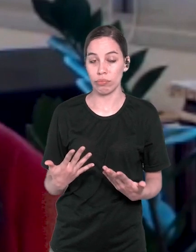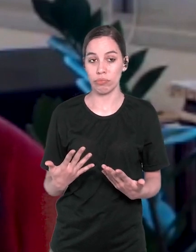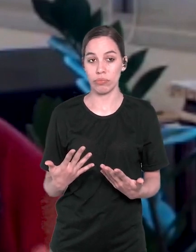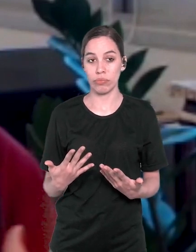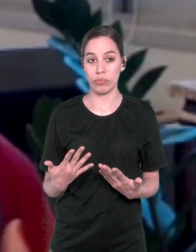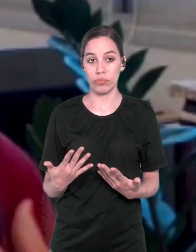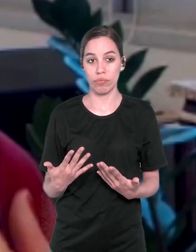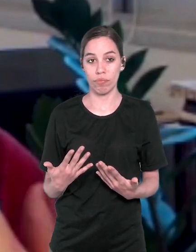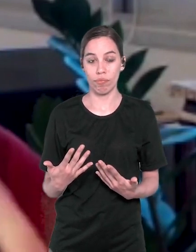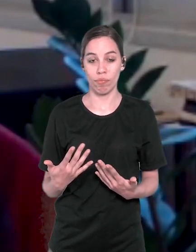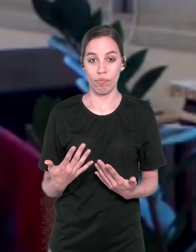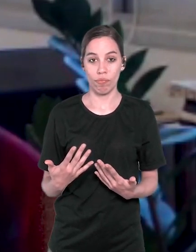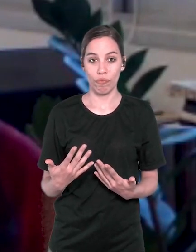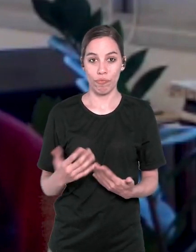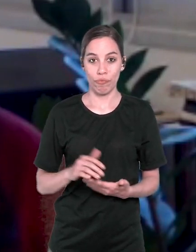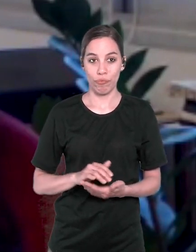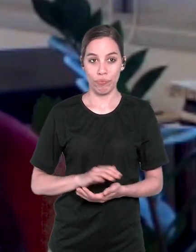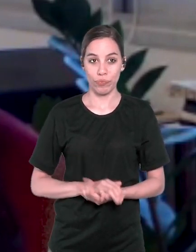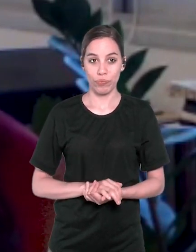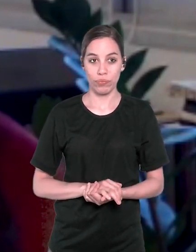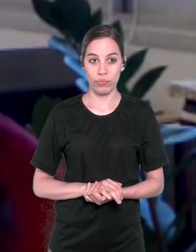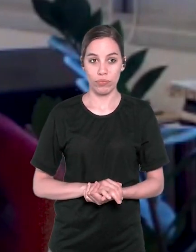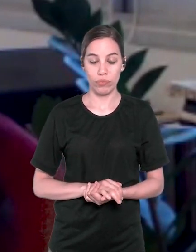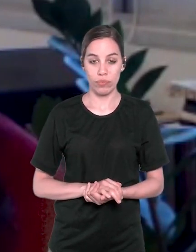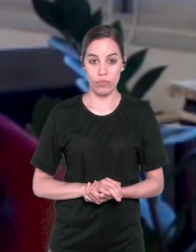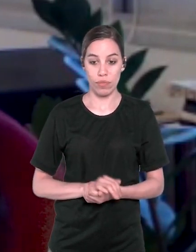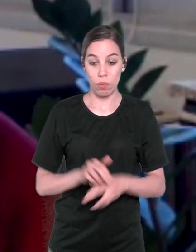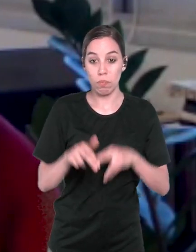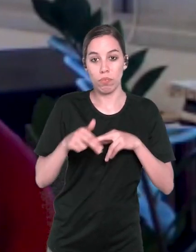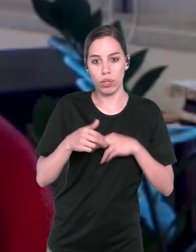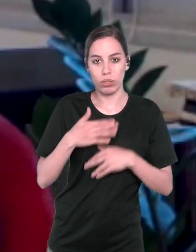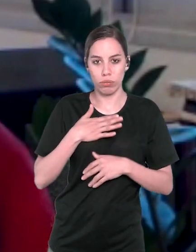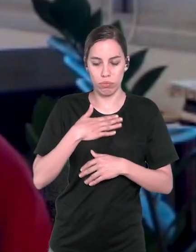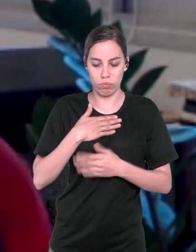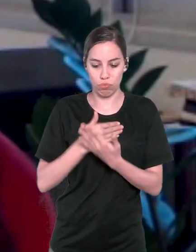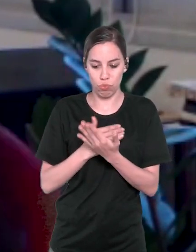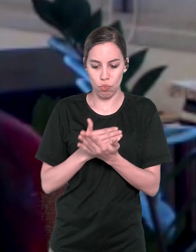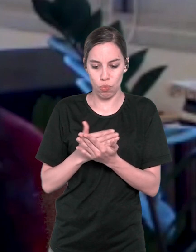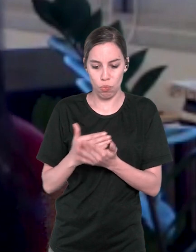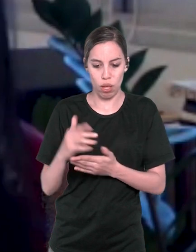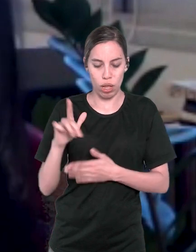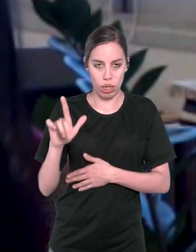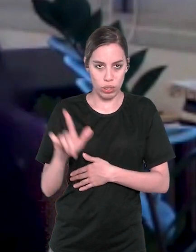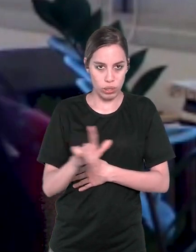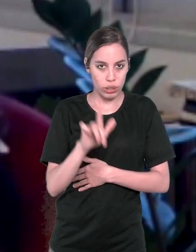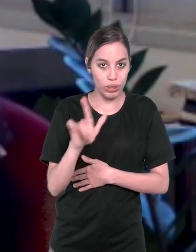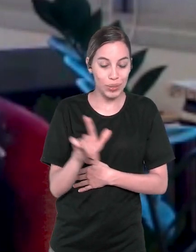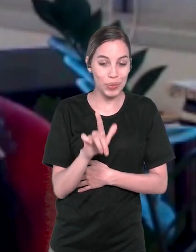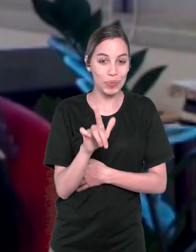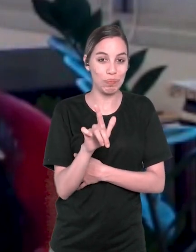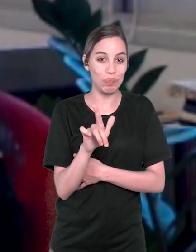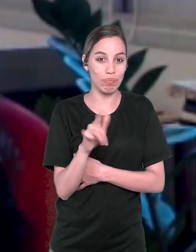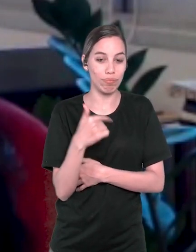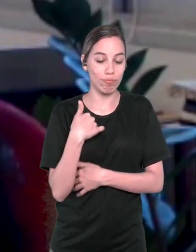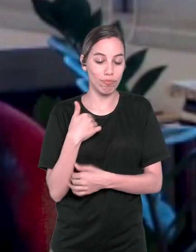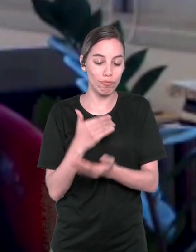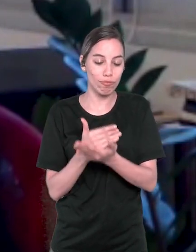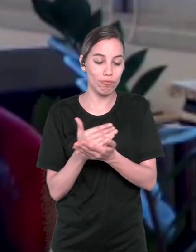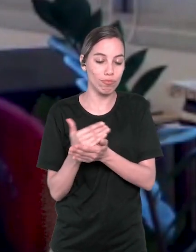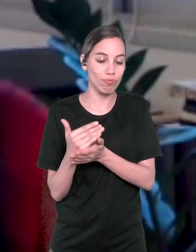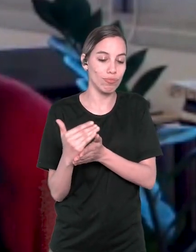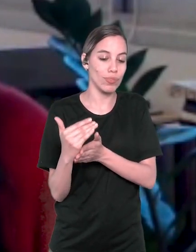concomitantemente, né, a esse meu início literário, eu passei a cultivar um